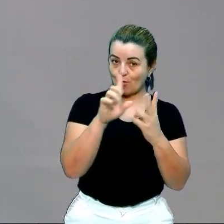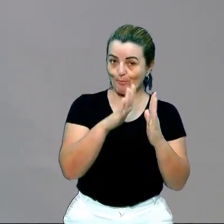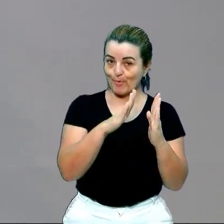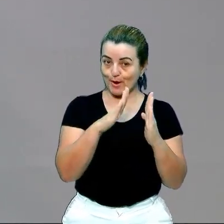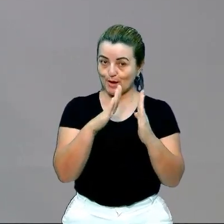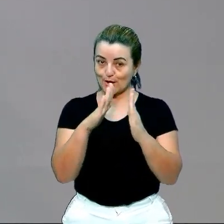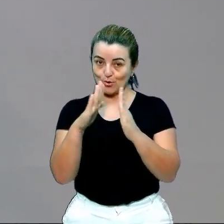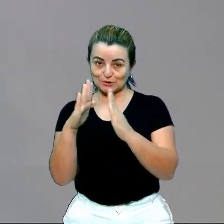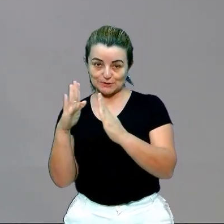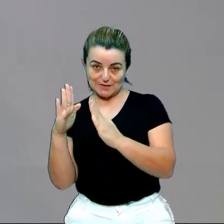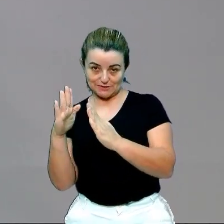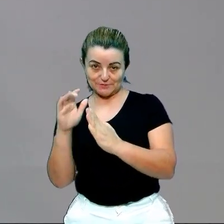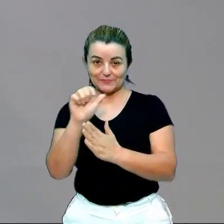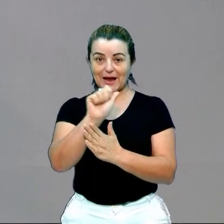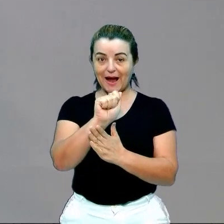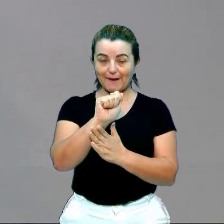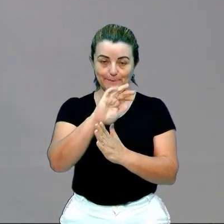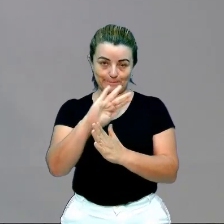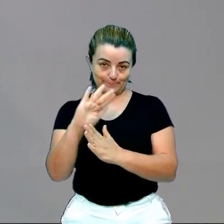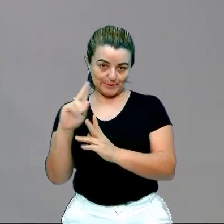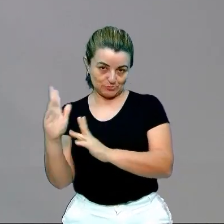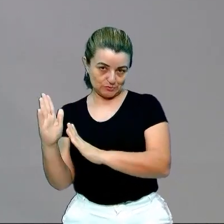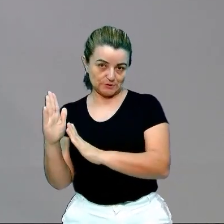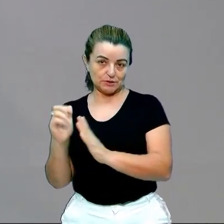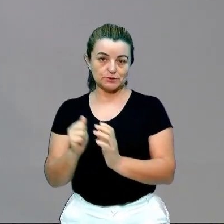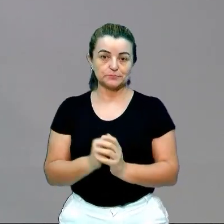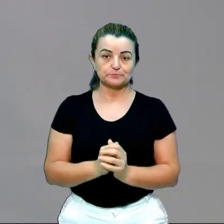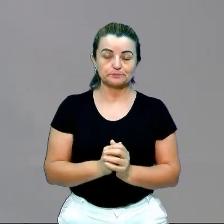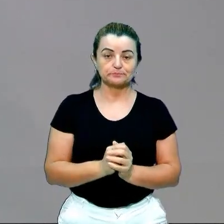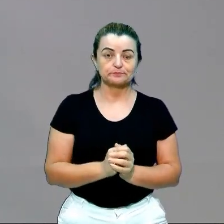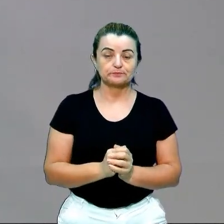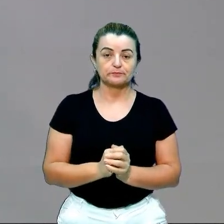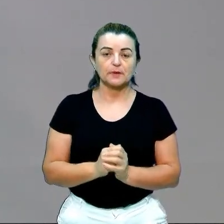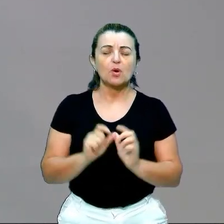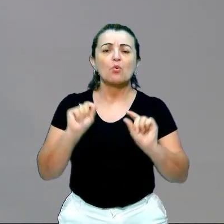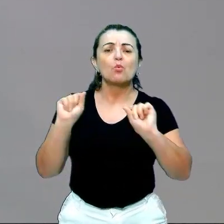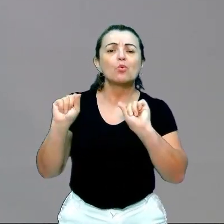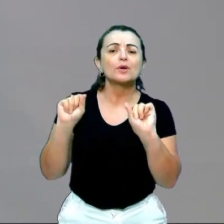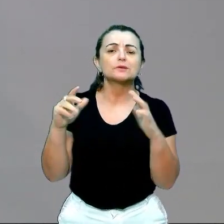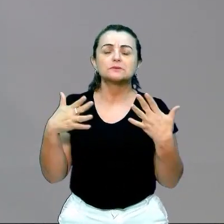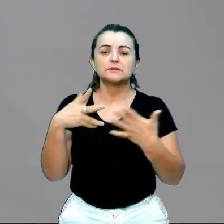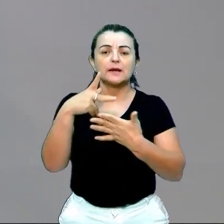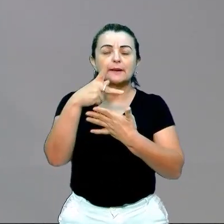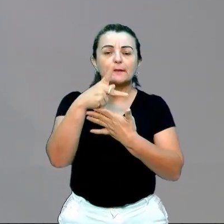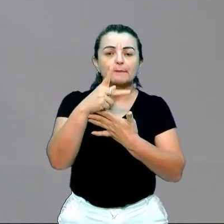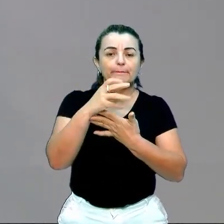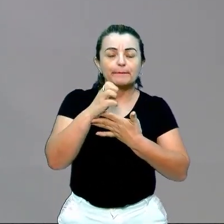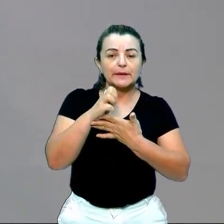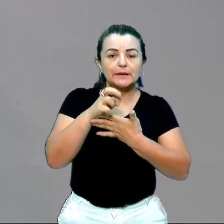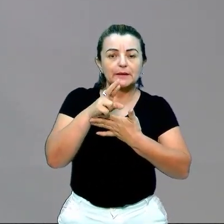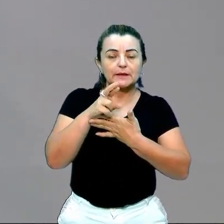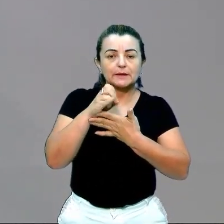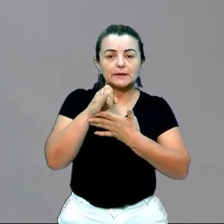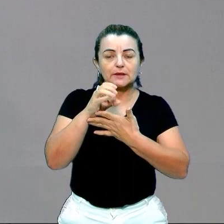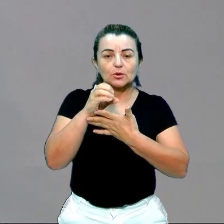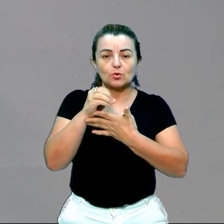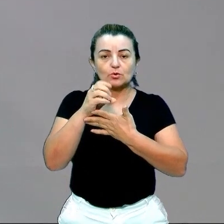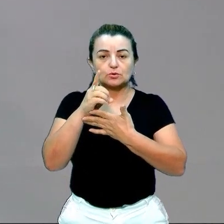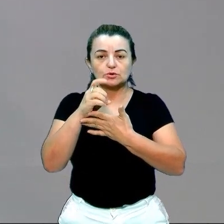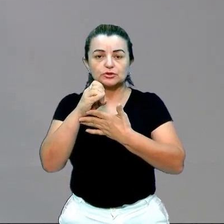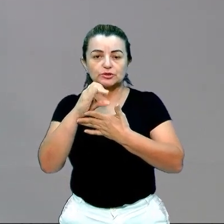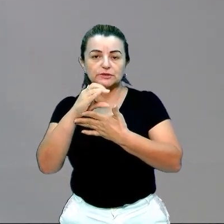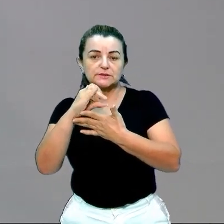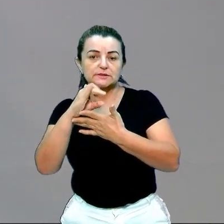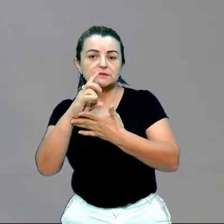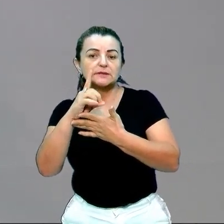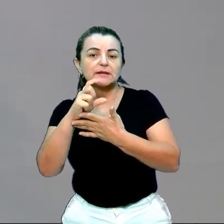ou aperiodicidade, tanto faz, tá? O que é periodicidade na tabela periódica? Acompanha